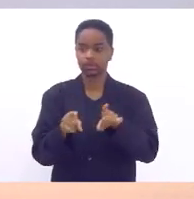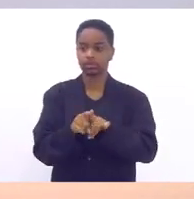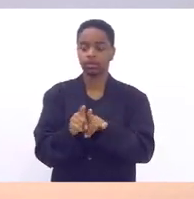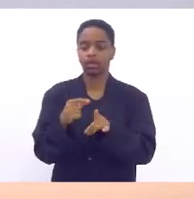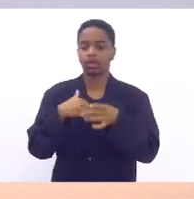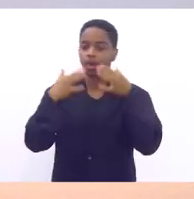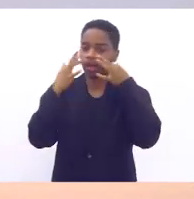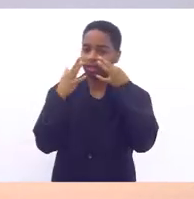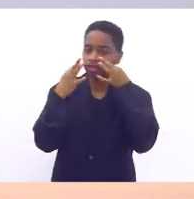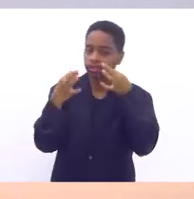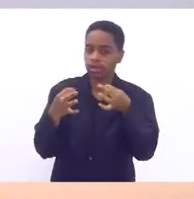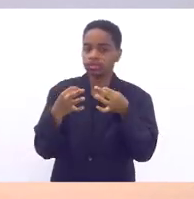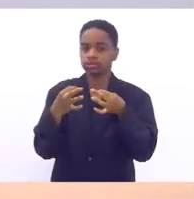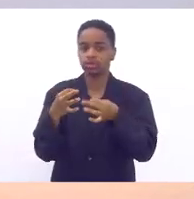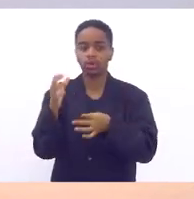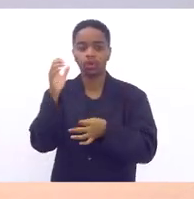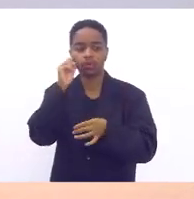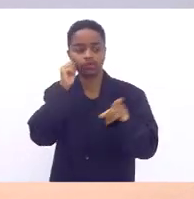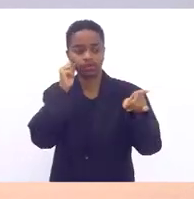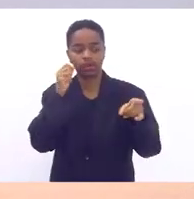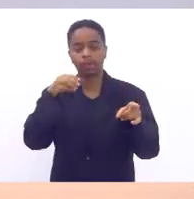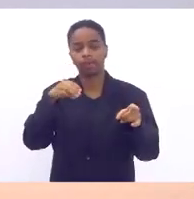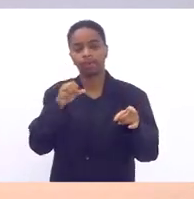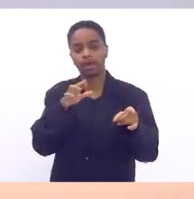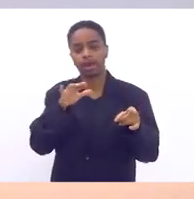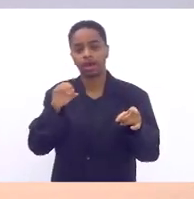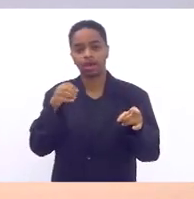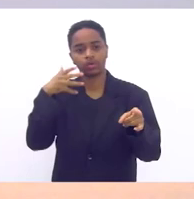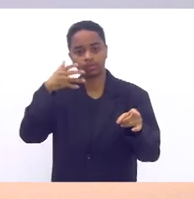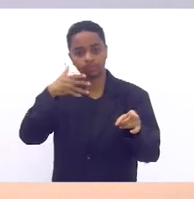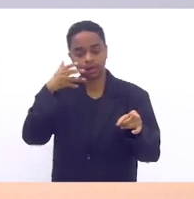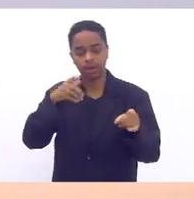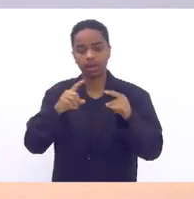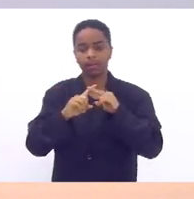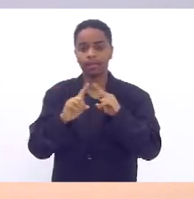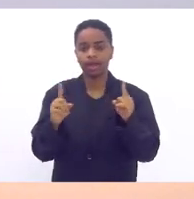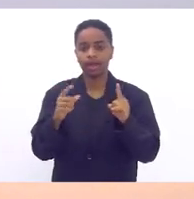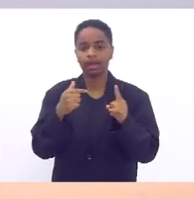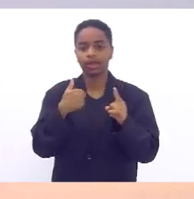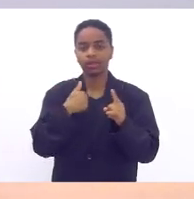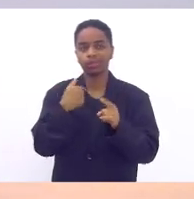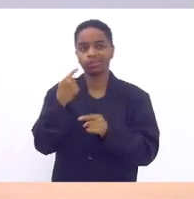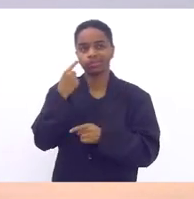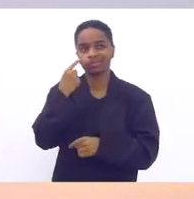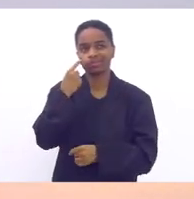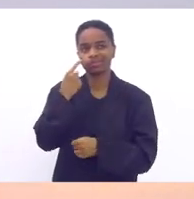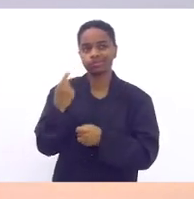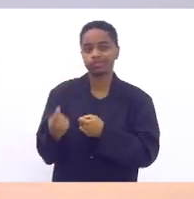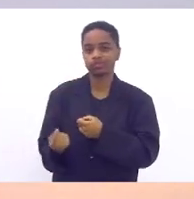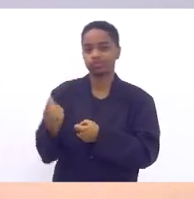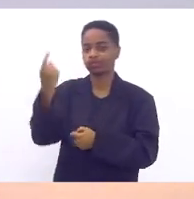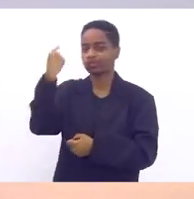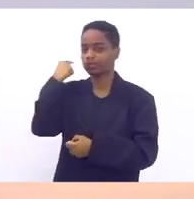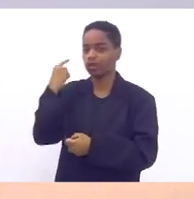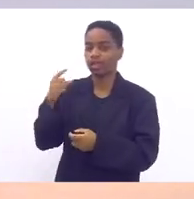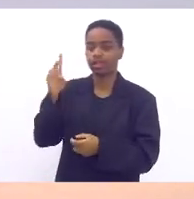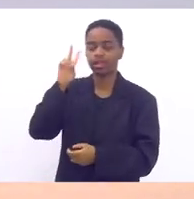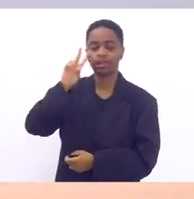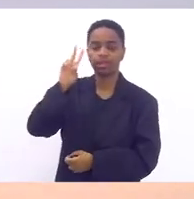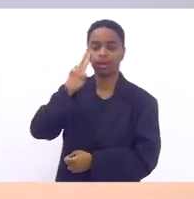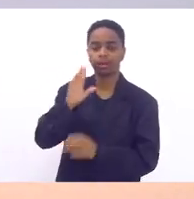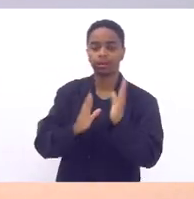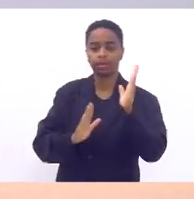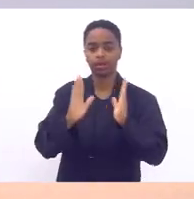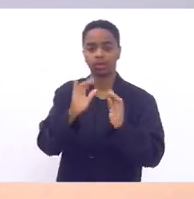ouvindo o nosso palestrante Dr Mário e eu fiz um um retorno à covid-19 e